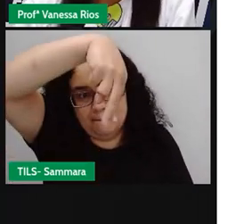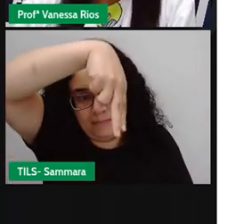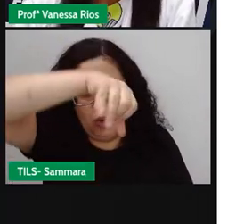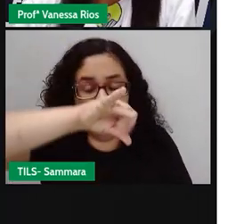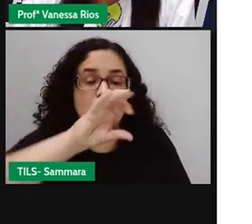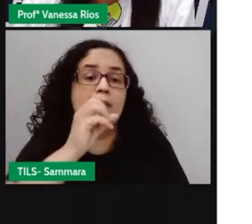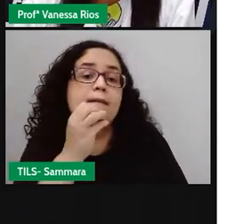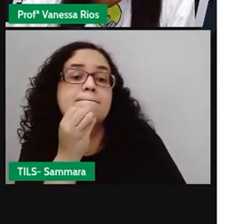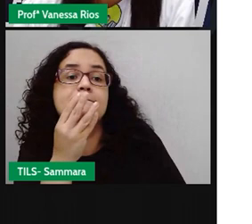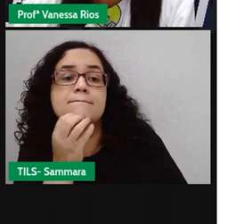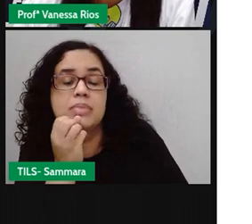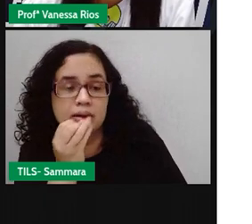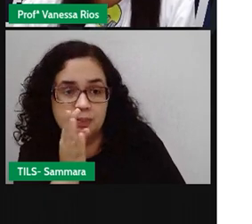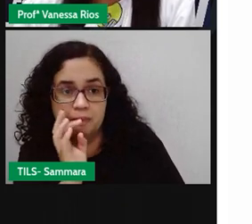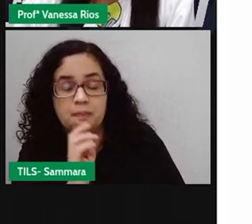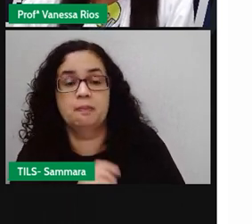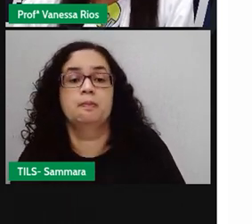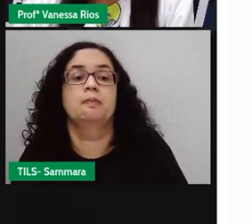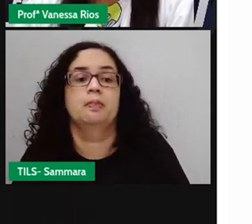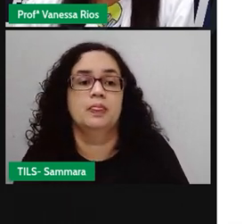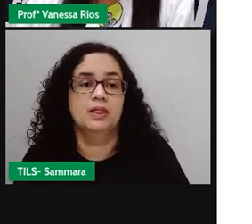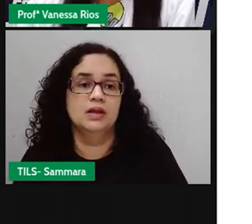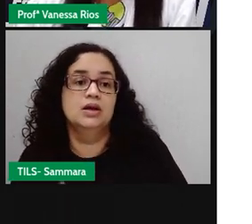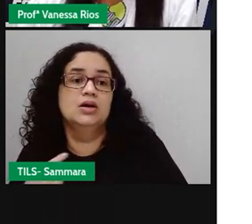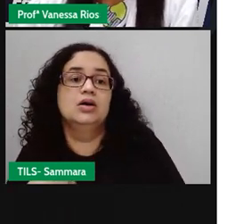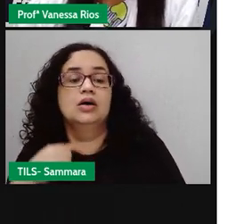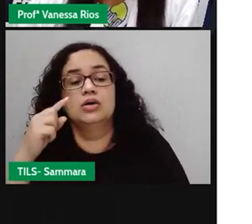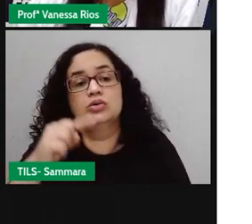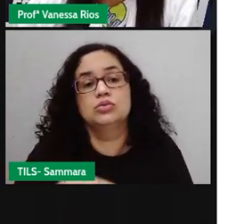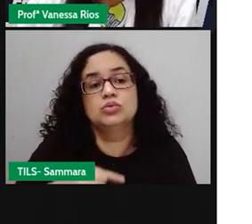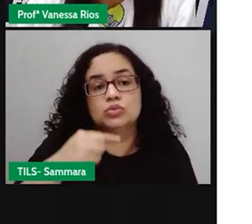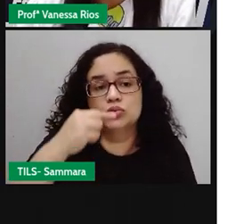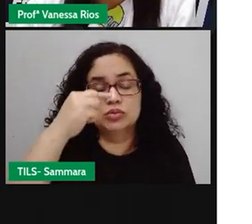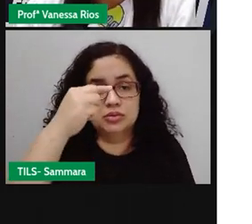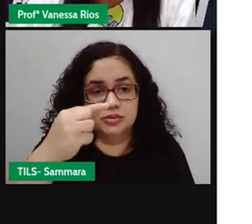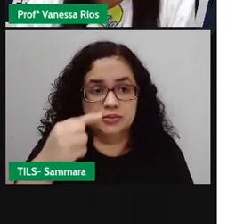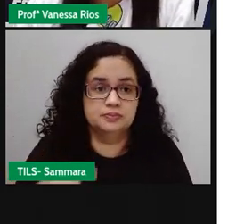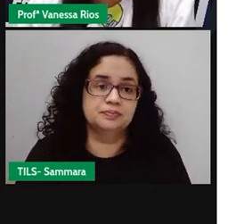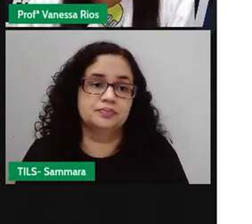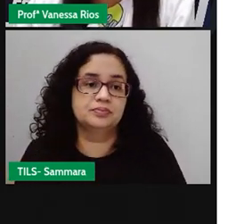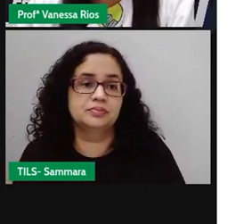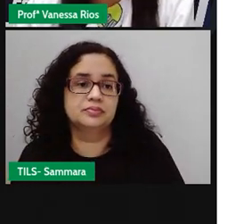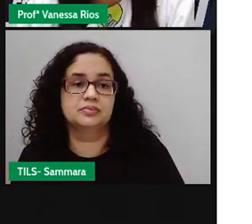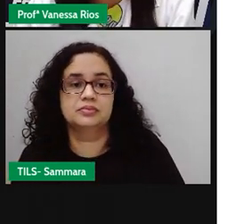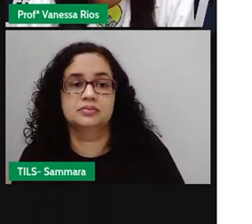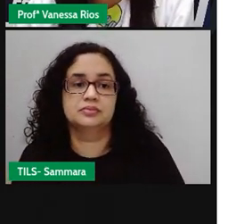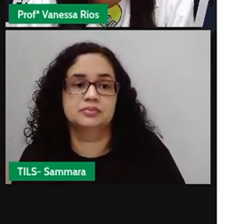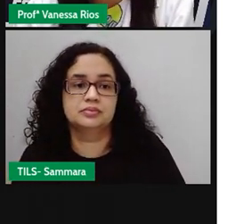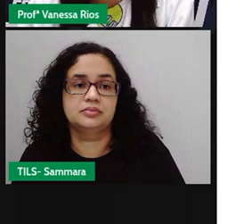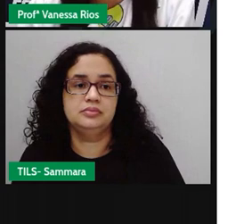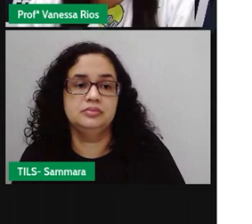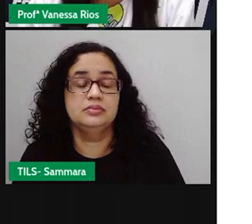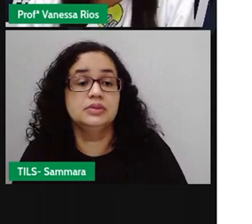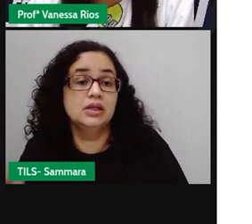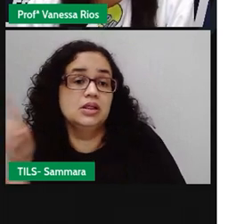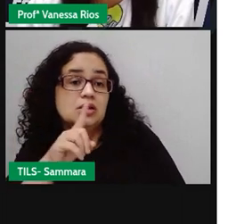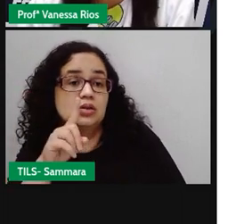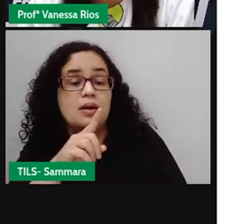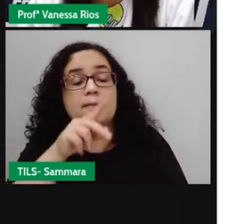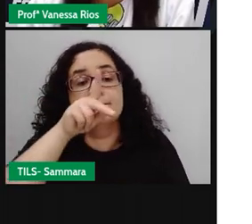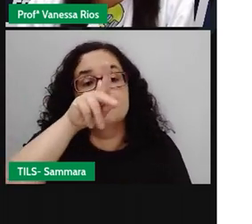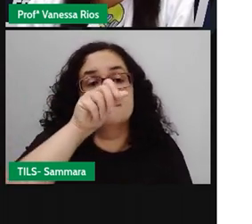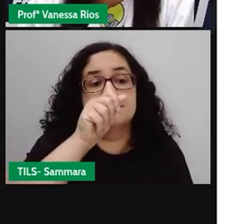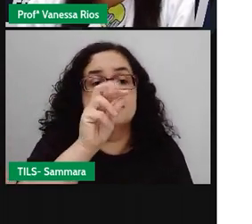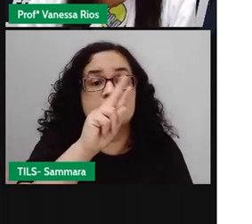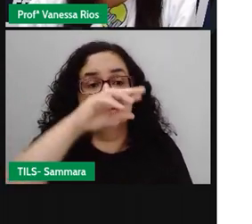herança. Mas patrimônio vai muito mais além disso. Não que isso não seja, né? Não seja patrimônio. A